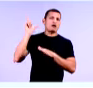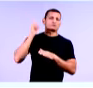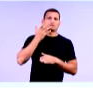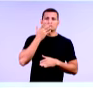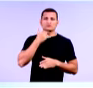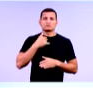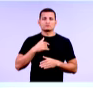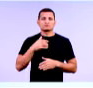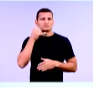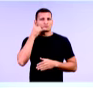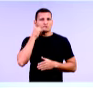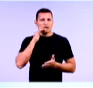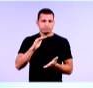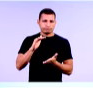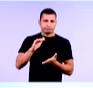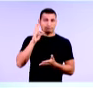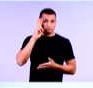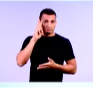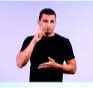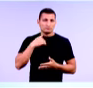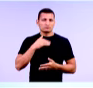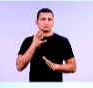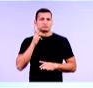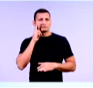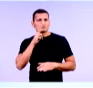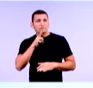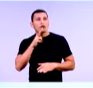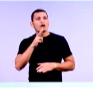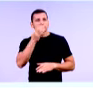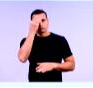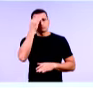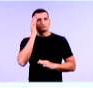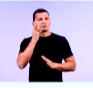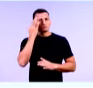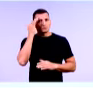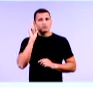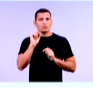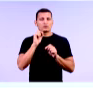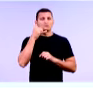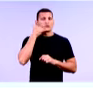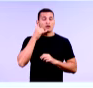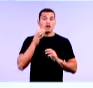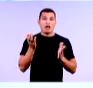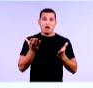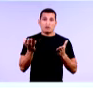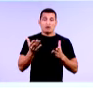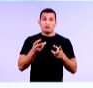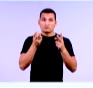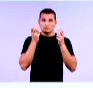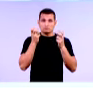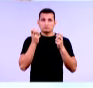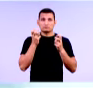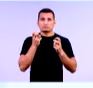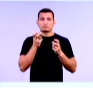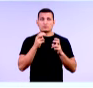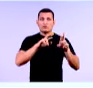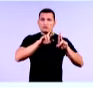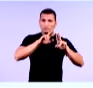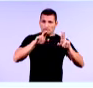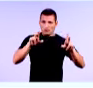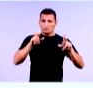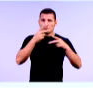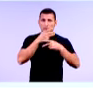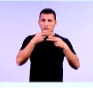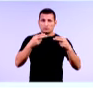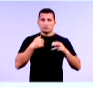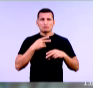celulares do tamanho um tijolão, já sabia o que era um celular. O que eu estou percebendo agora é que, mesmo os objetos sendo diferentes, eu olho